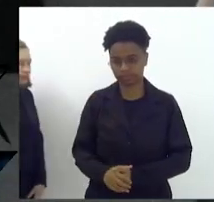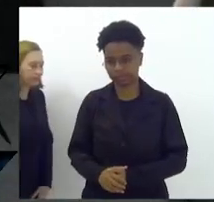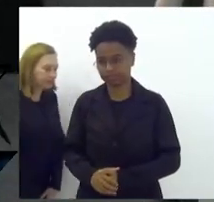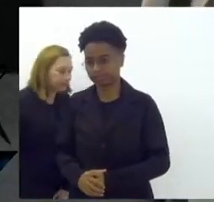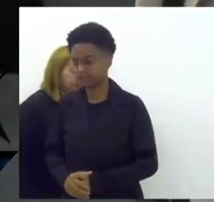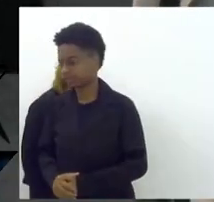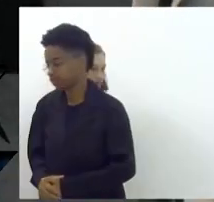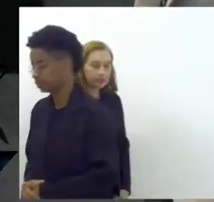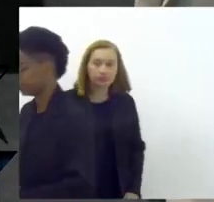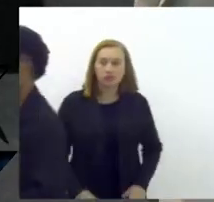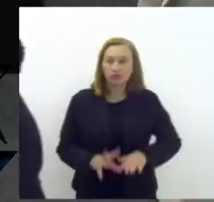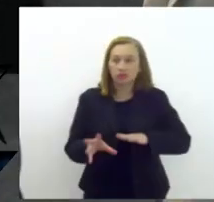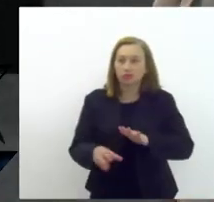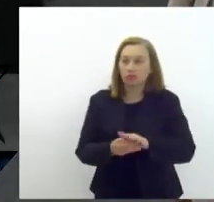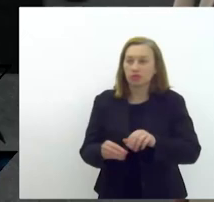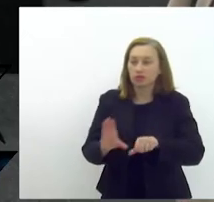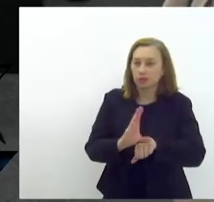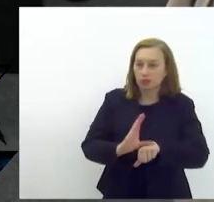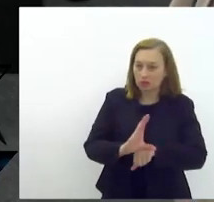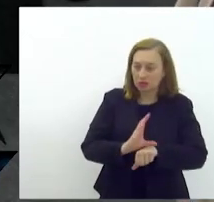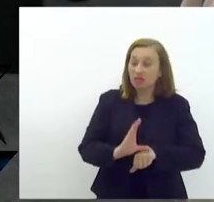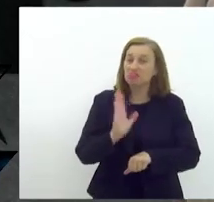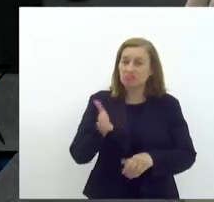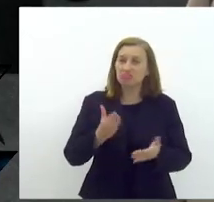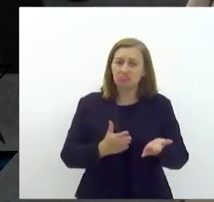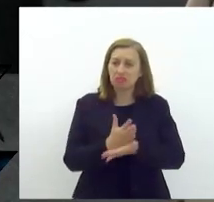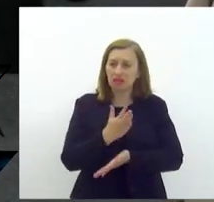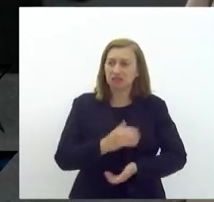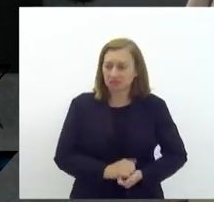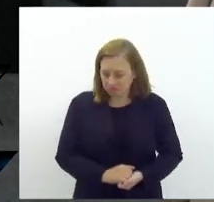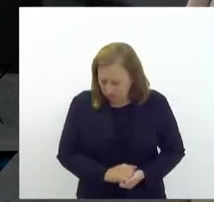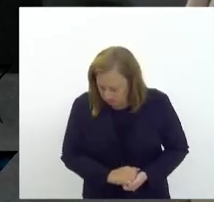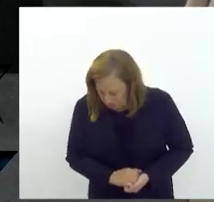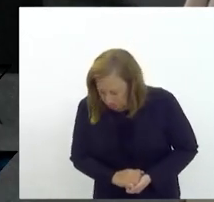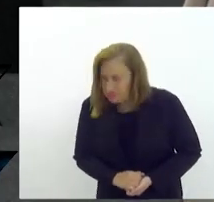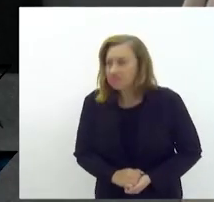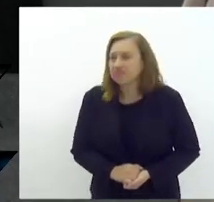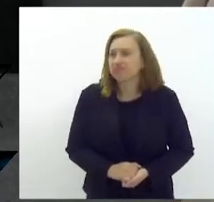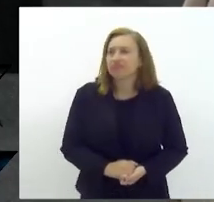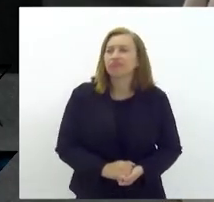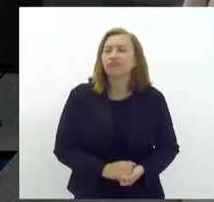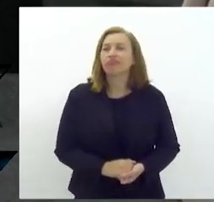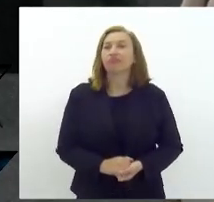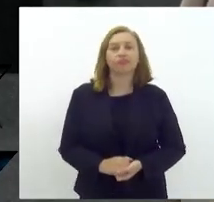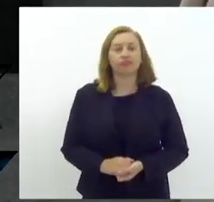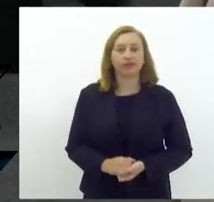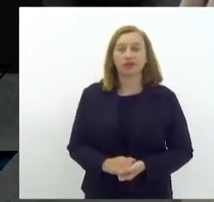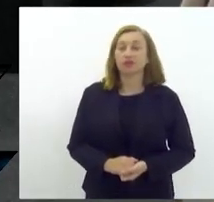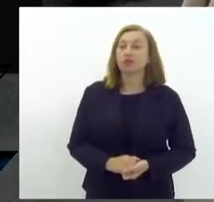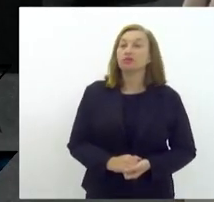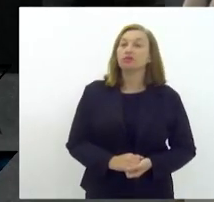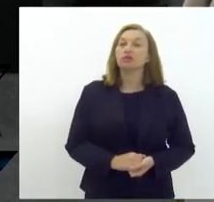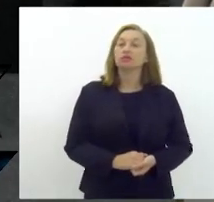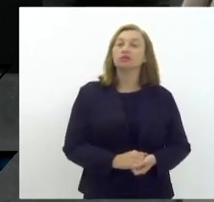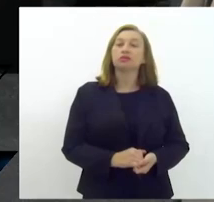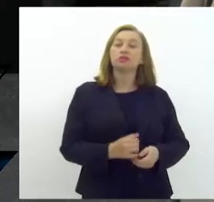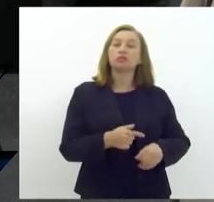uma Emenda Constitucional já aprovada que traz para Constituição